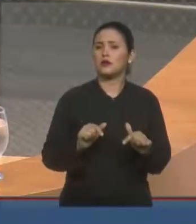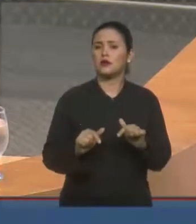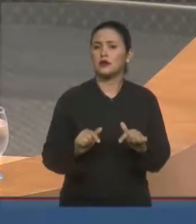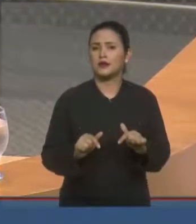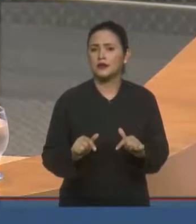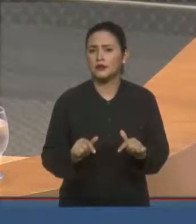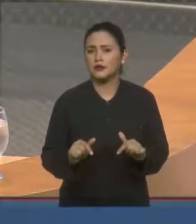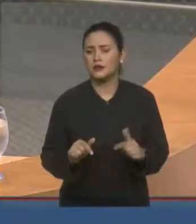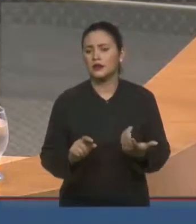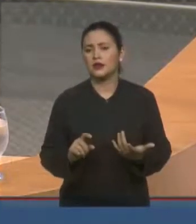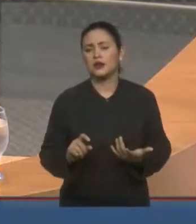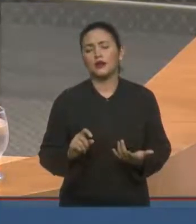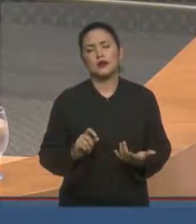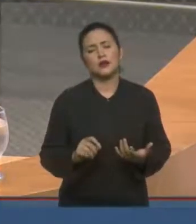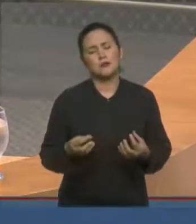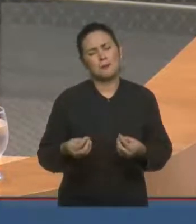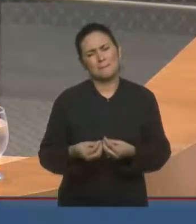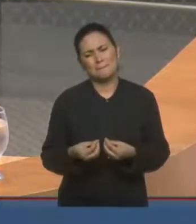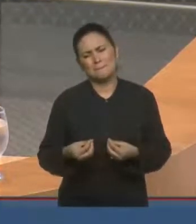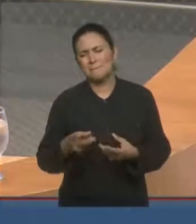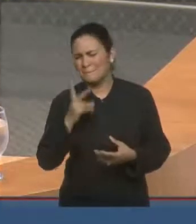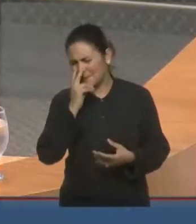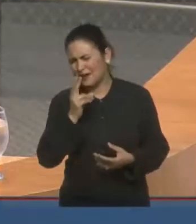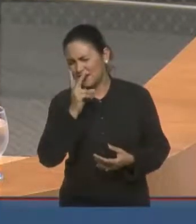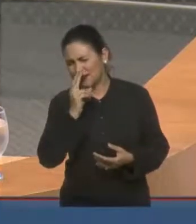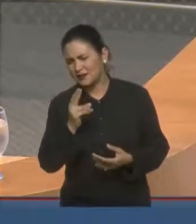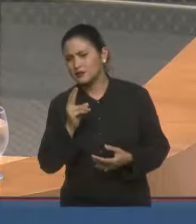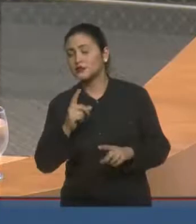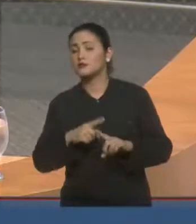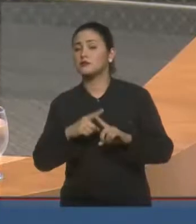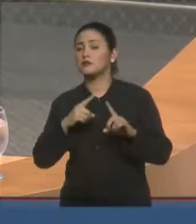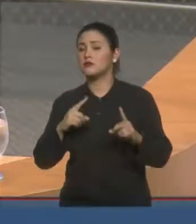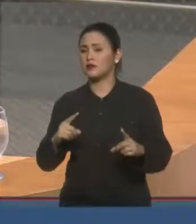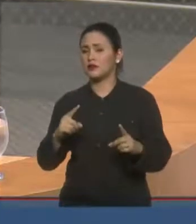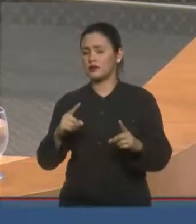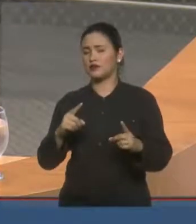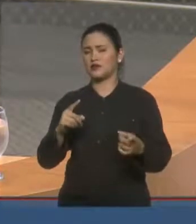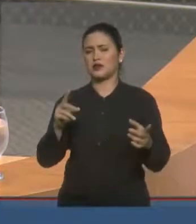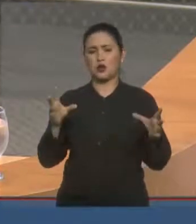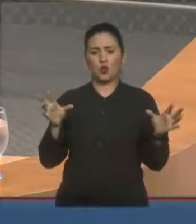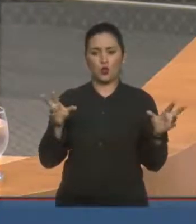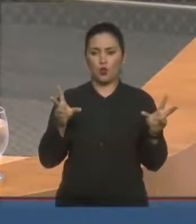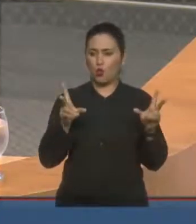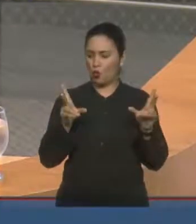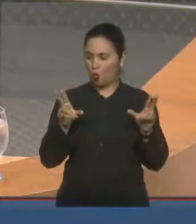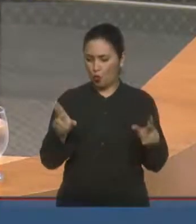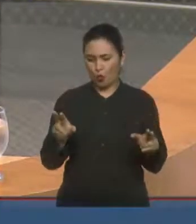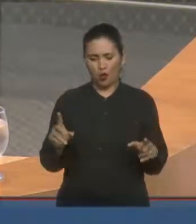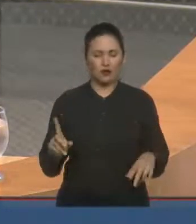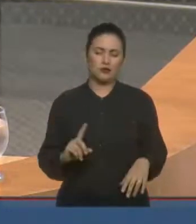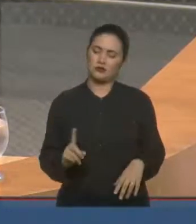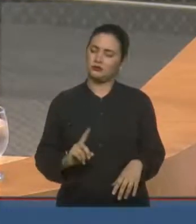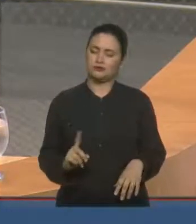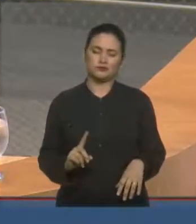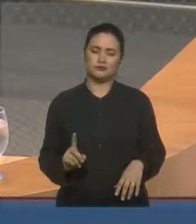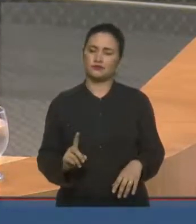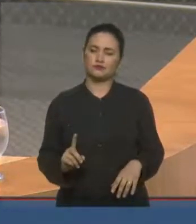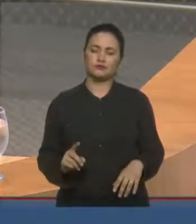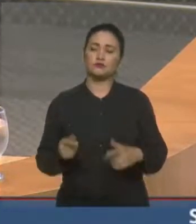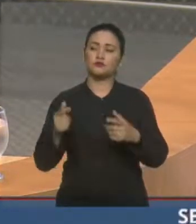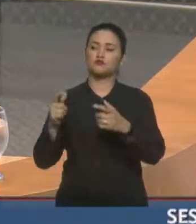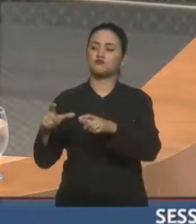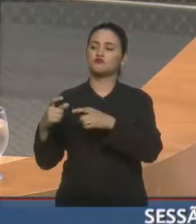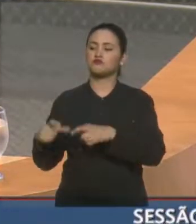né, que se aproxima um pouco do nosso, mas não é feito exatamente da mesma forma. Nas outras